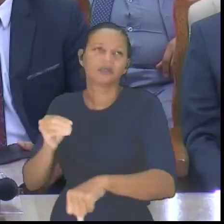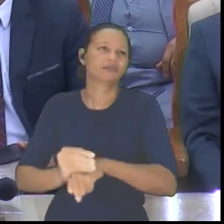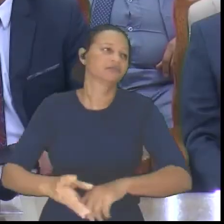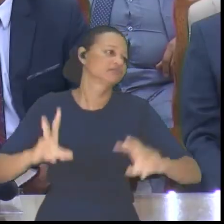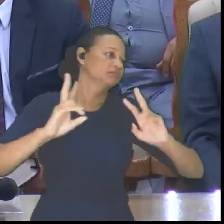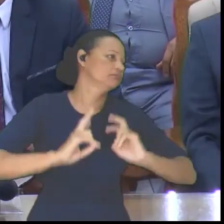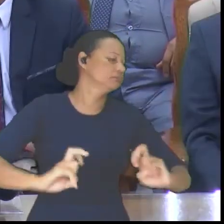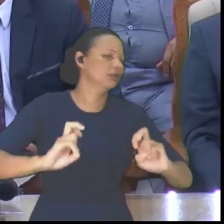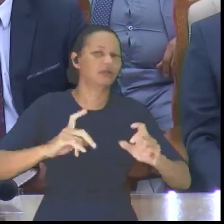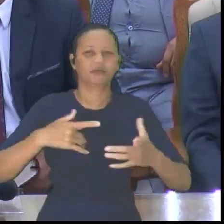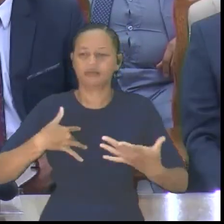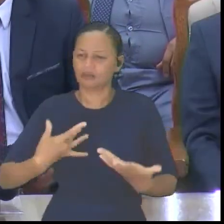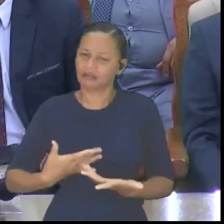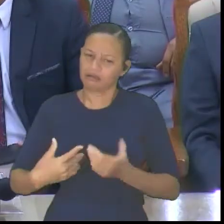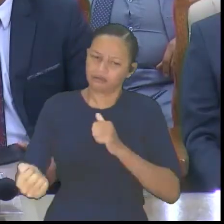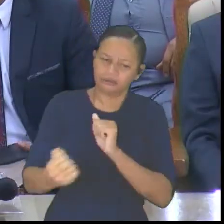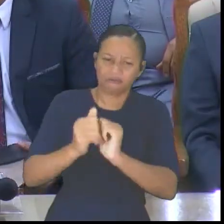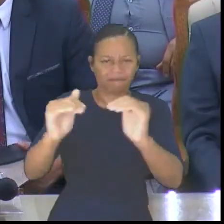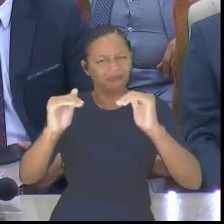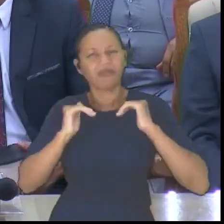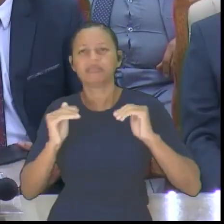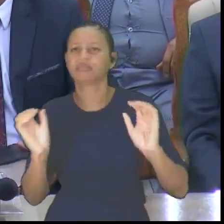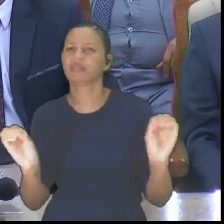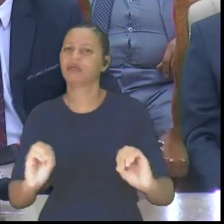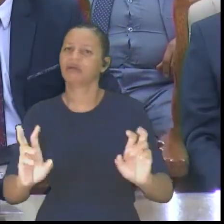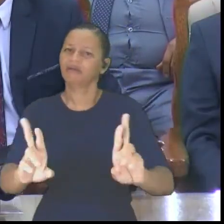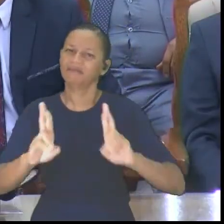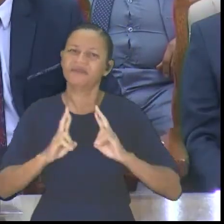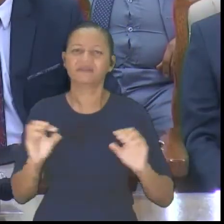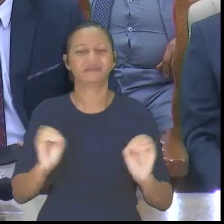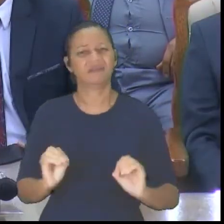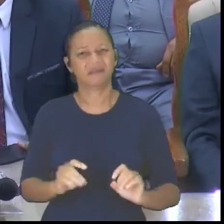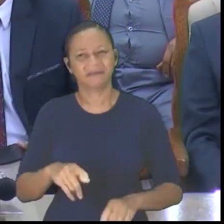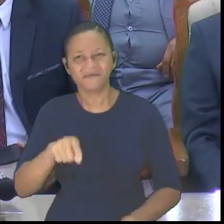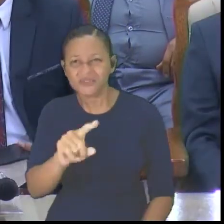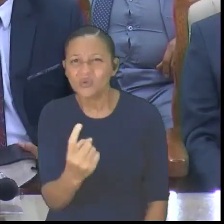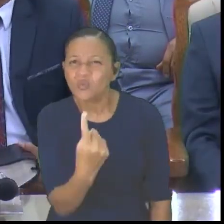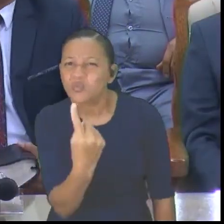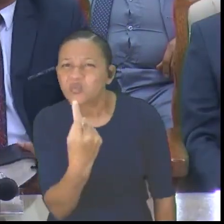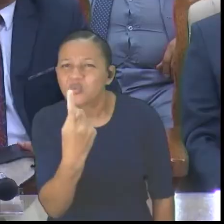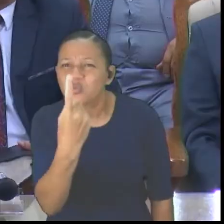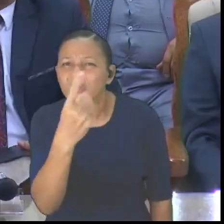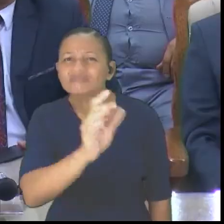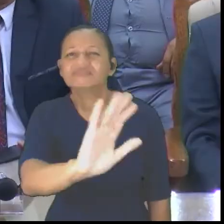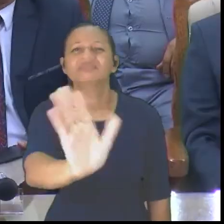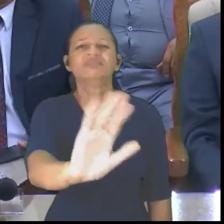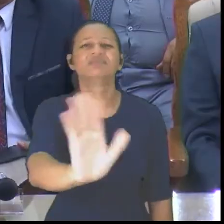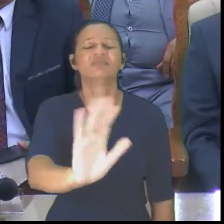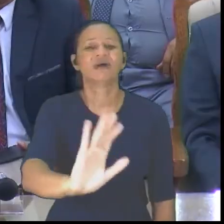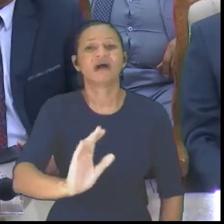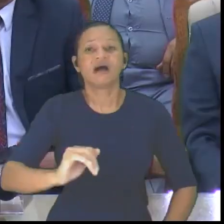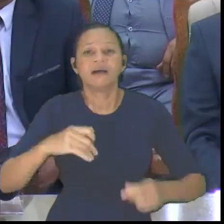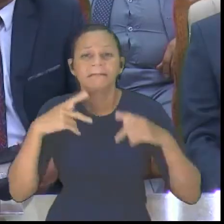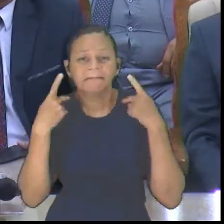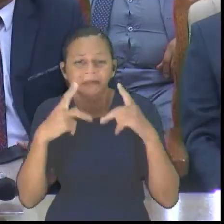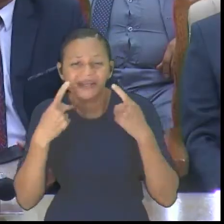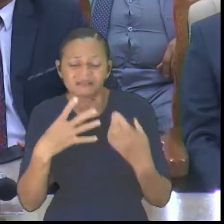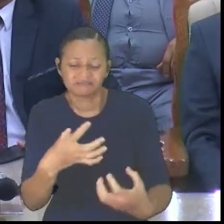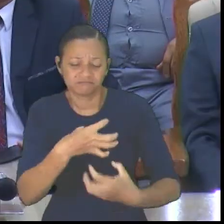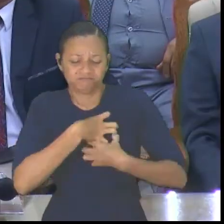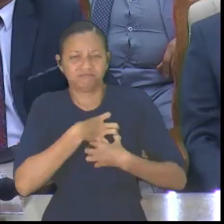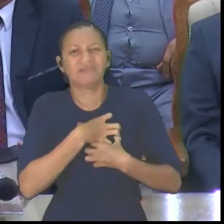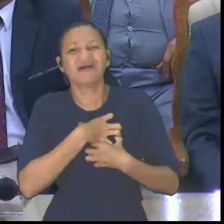reconhecido, lembre-se, você não está só. Esse sermão é para quem já se